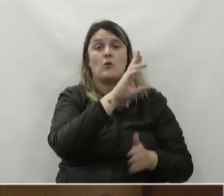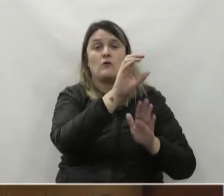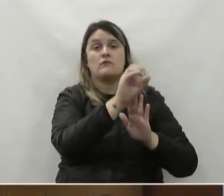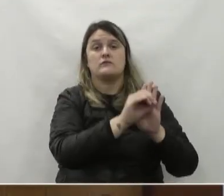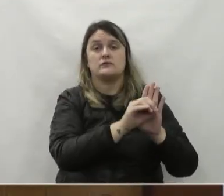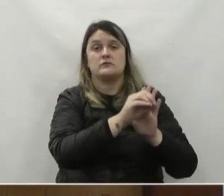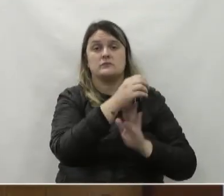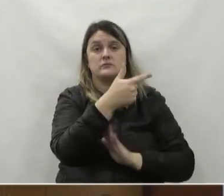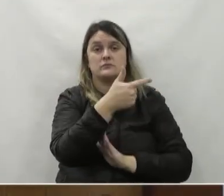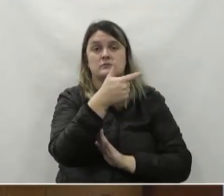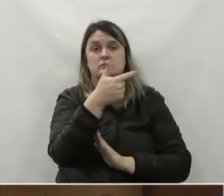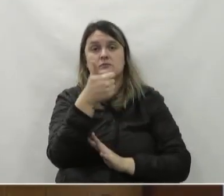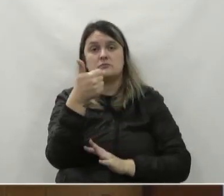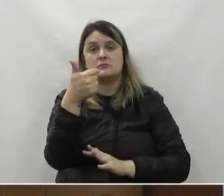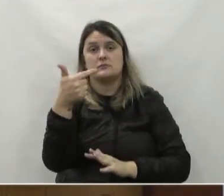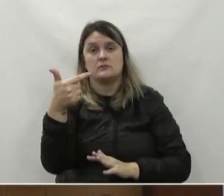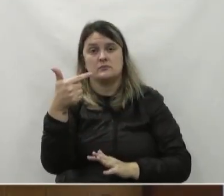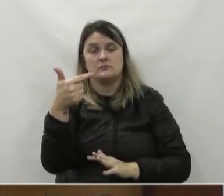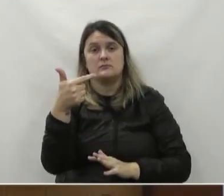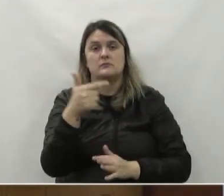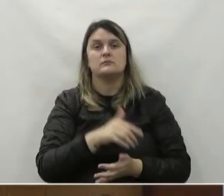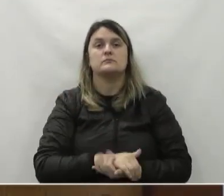número